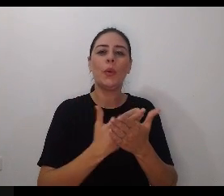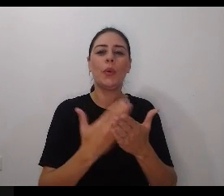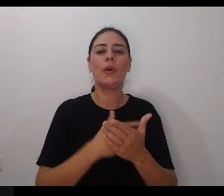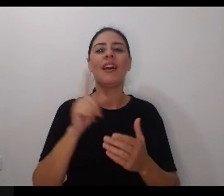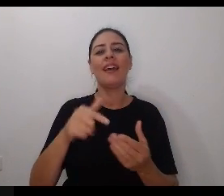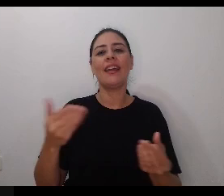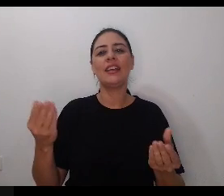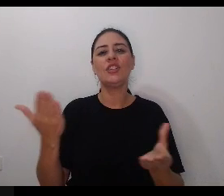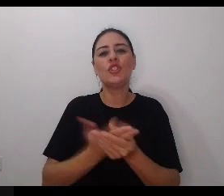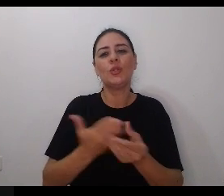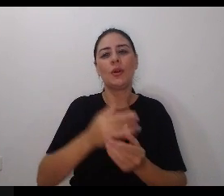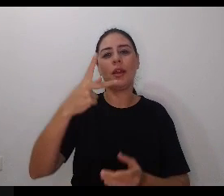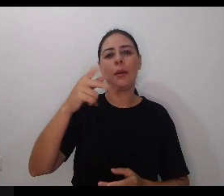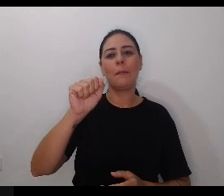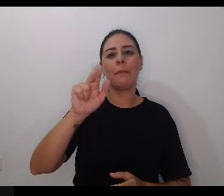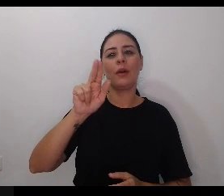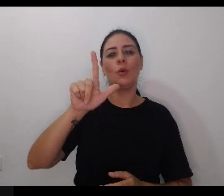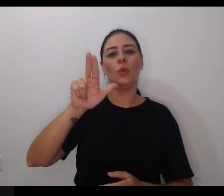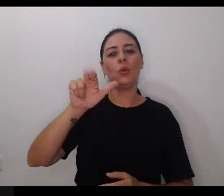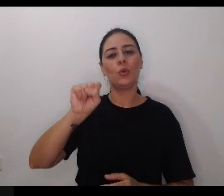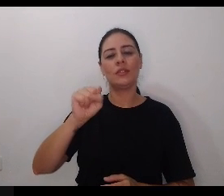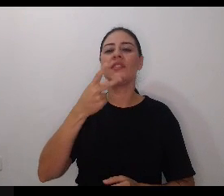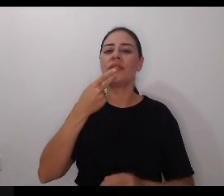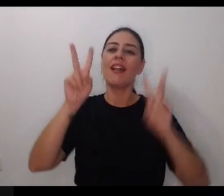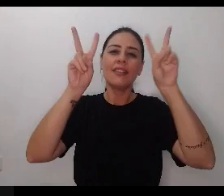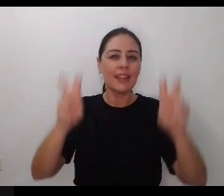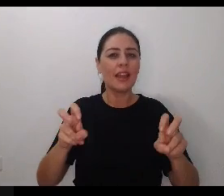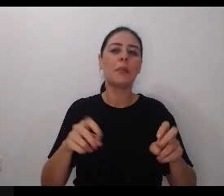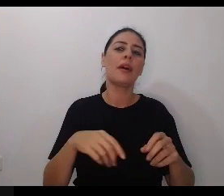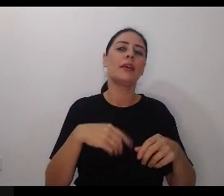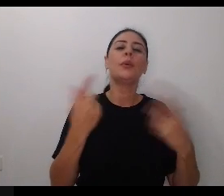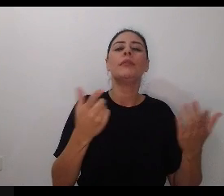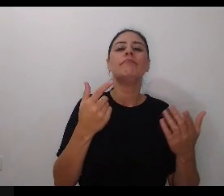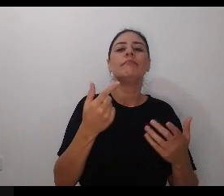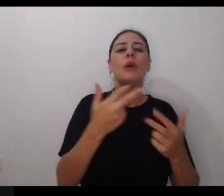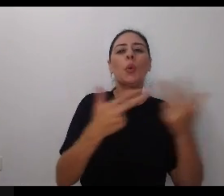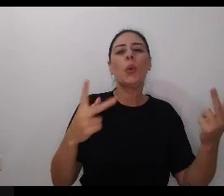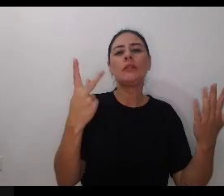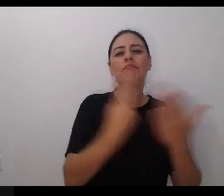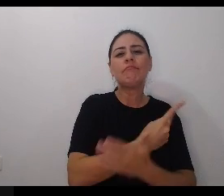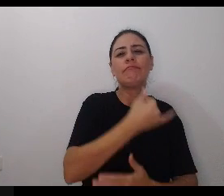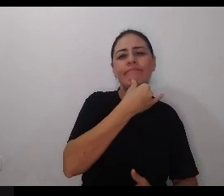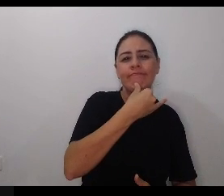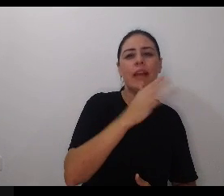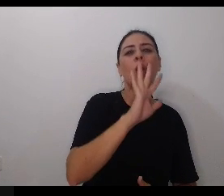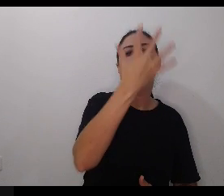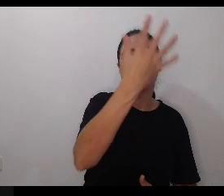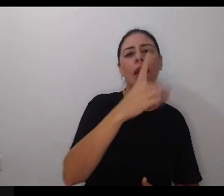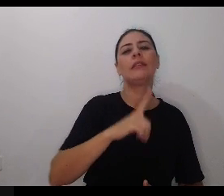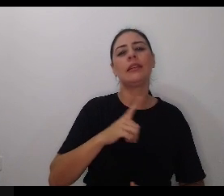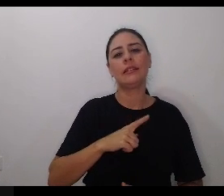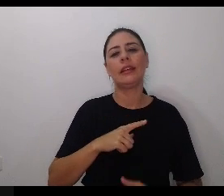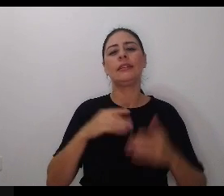Tem essa outra coleção da editora Paulus, que traz vários temas também. Quando coisas ruins acontecem, tem um livro sobre o